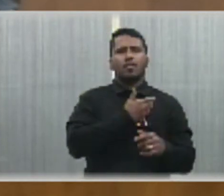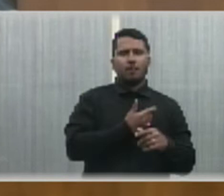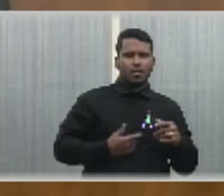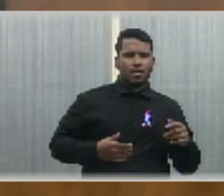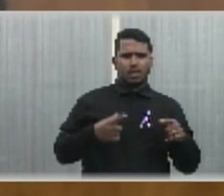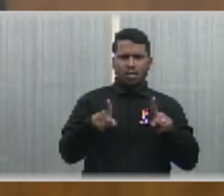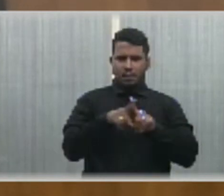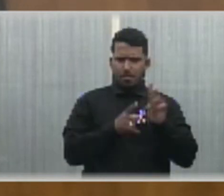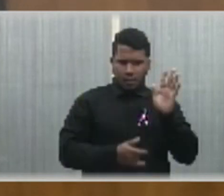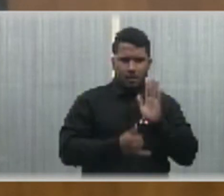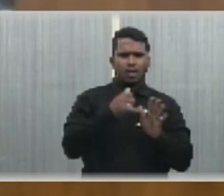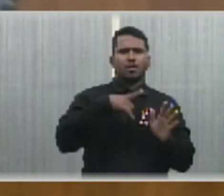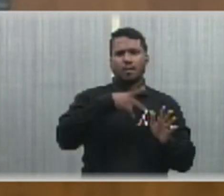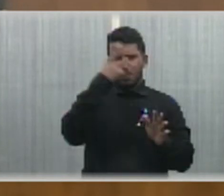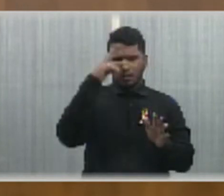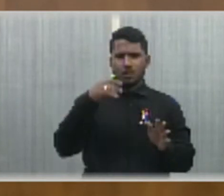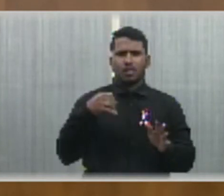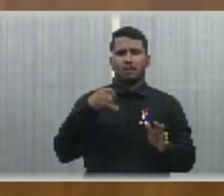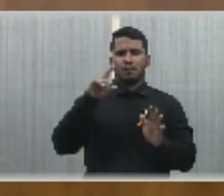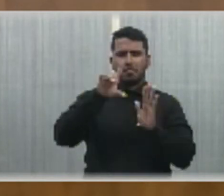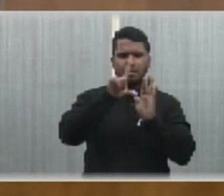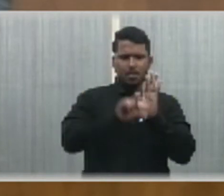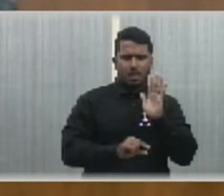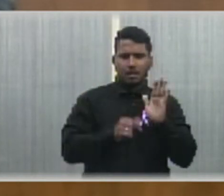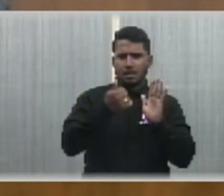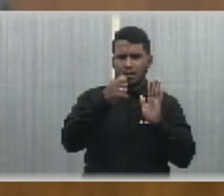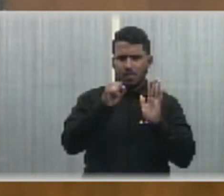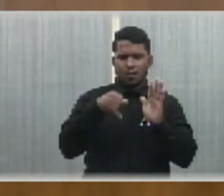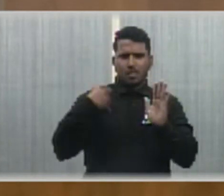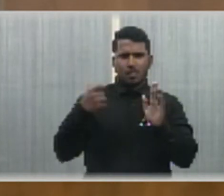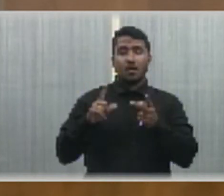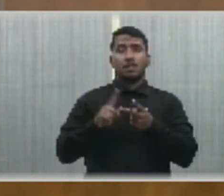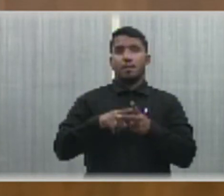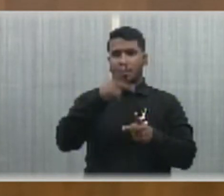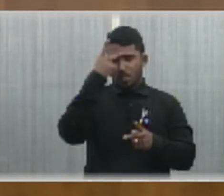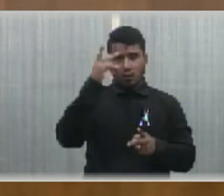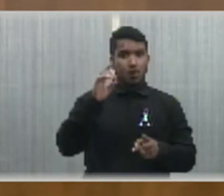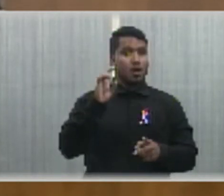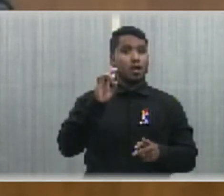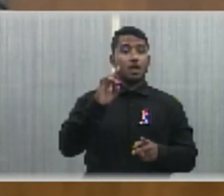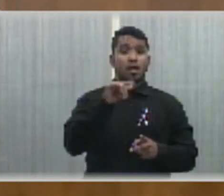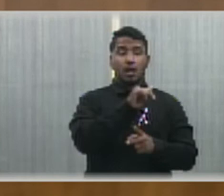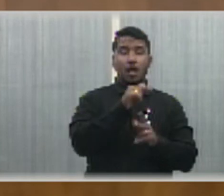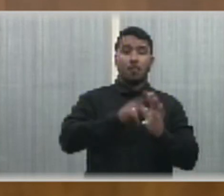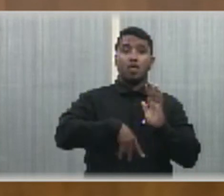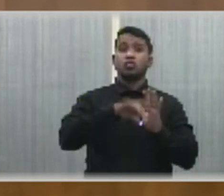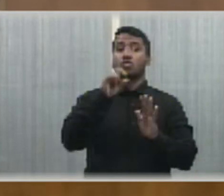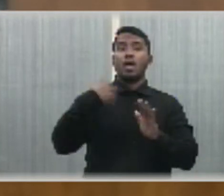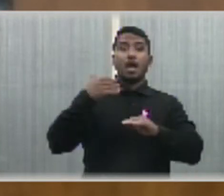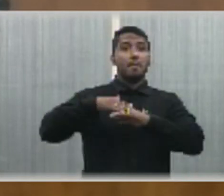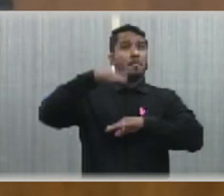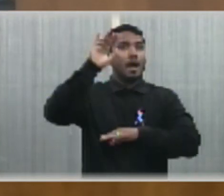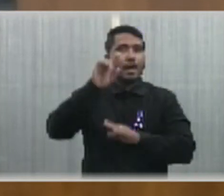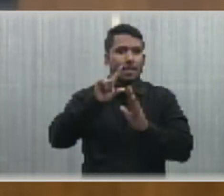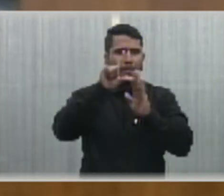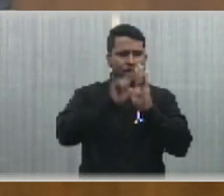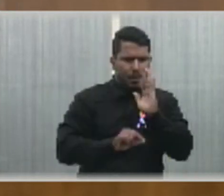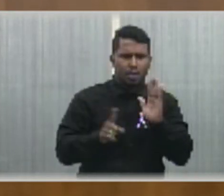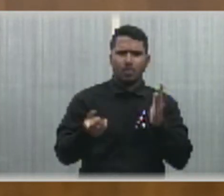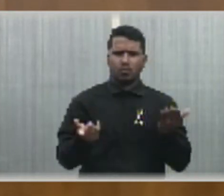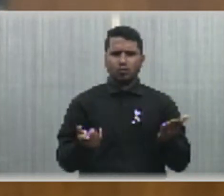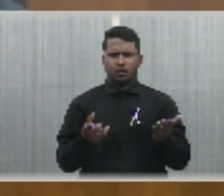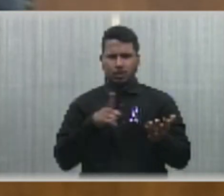de 18 anos e o programa se propõe a alfabetizar adultos e não jovens,